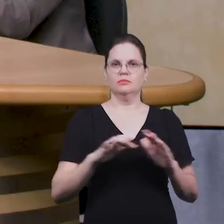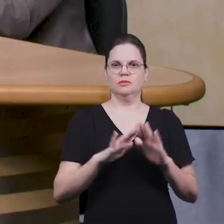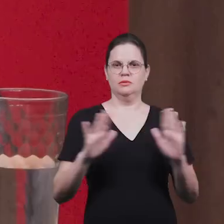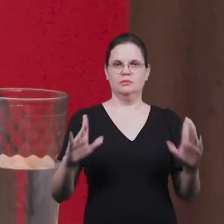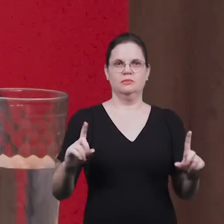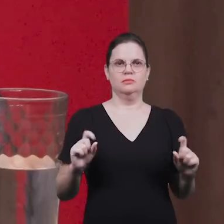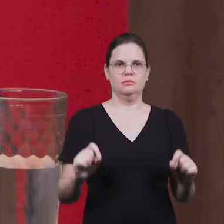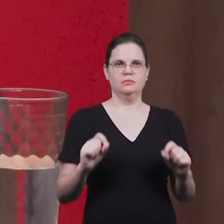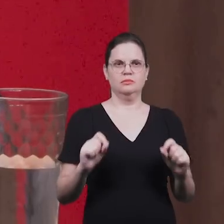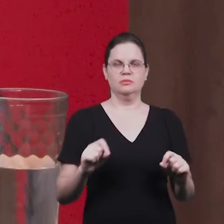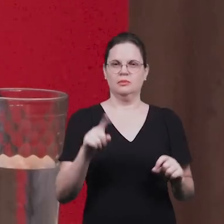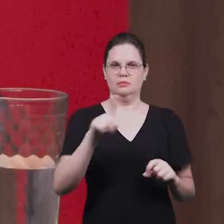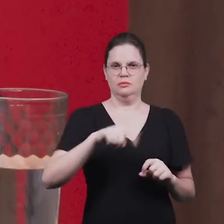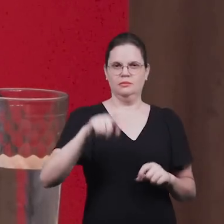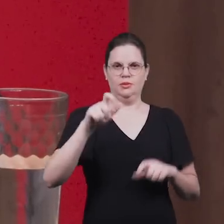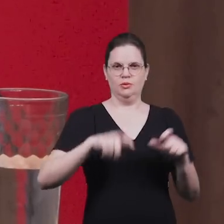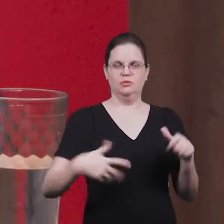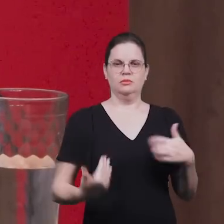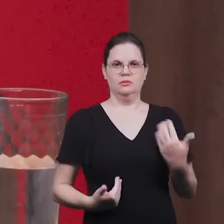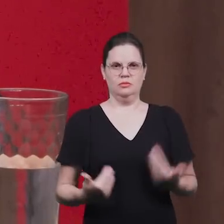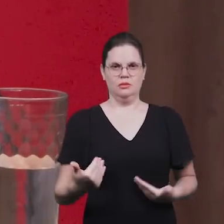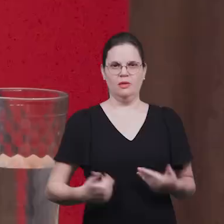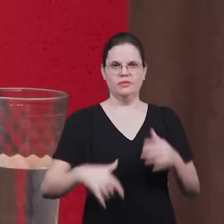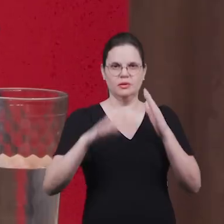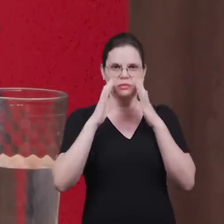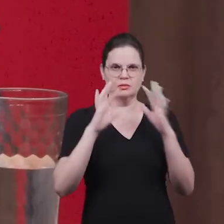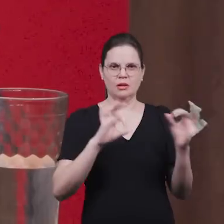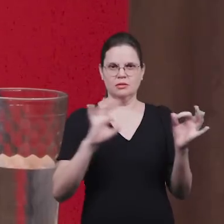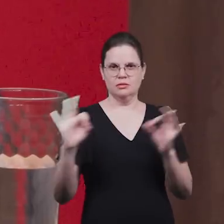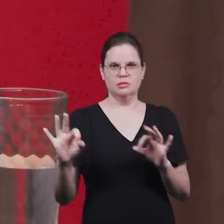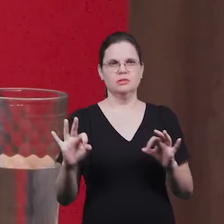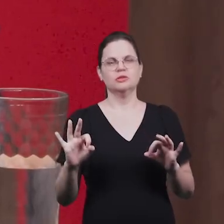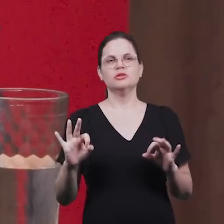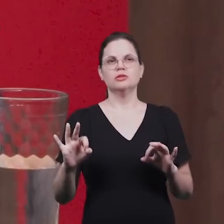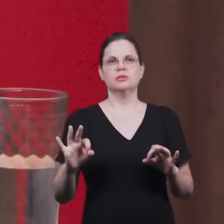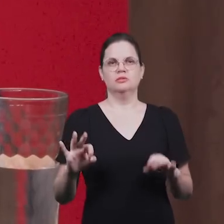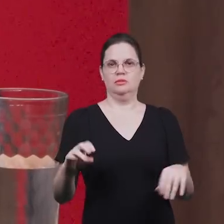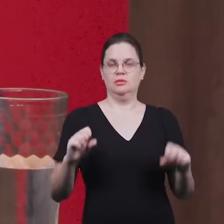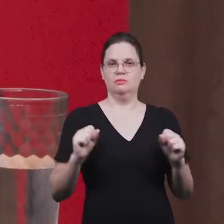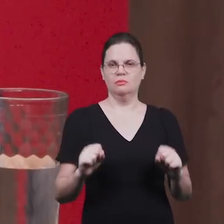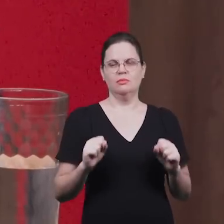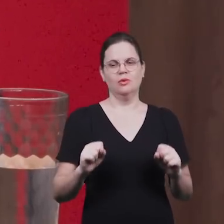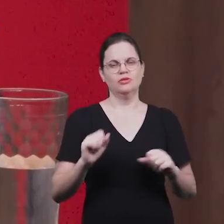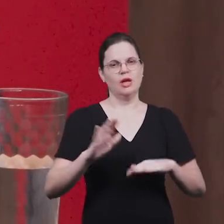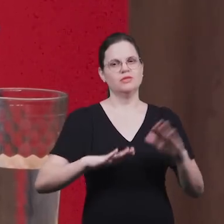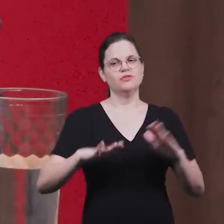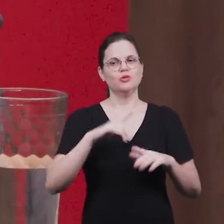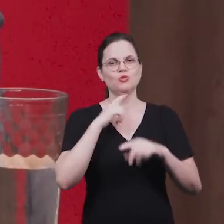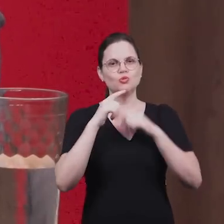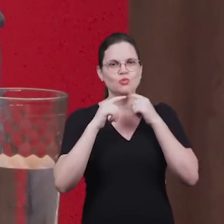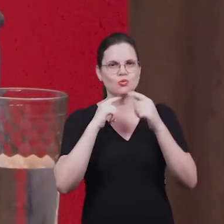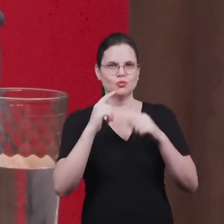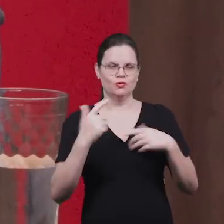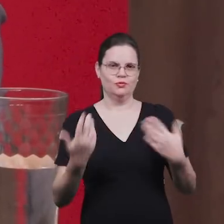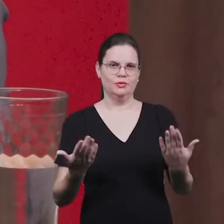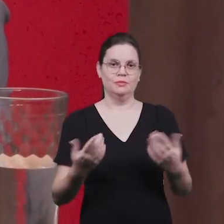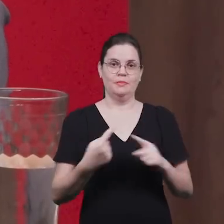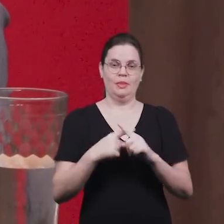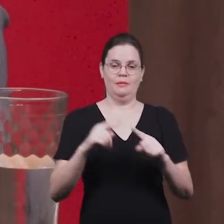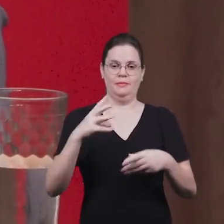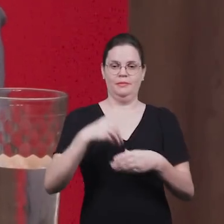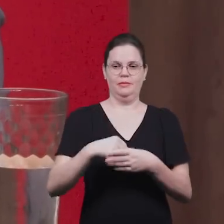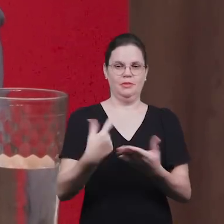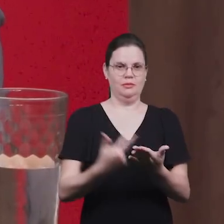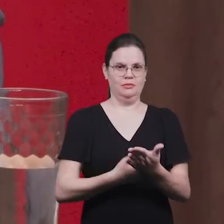que nos veem, que nos assistem, ou que podem até ter dúvida a respeito disso. O livro